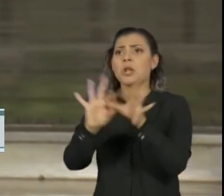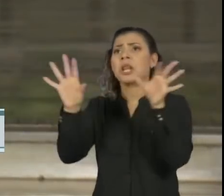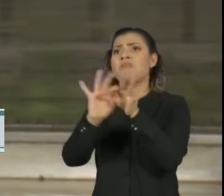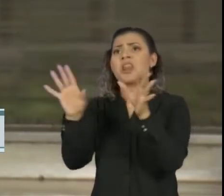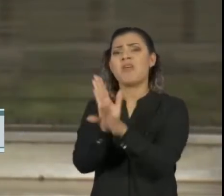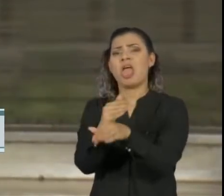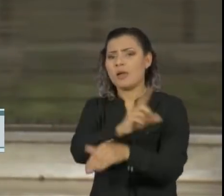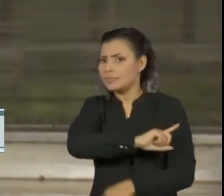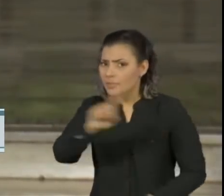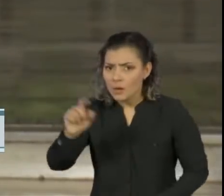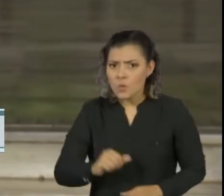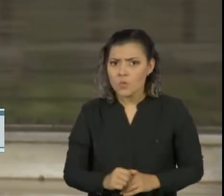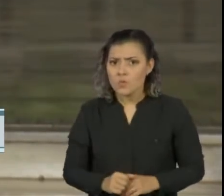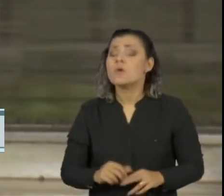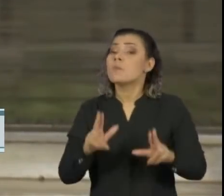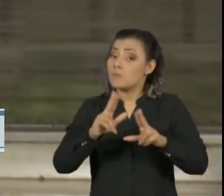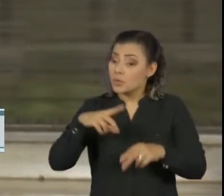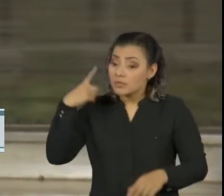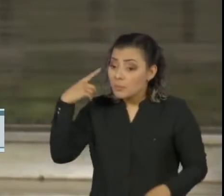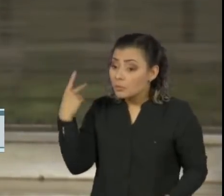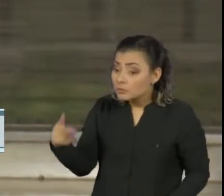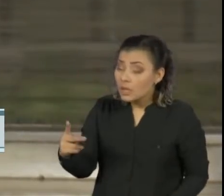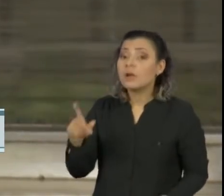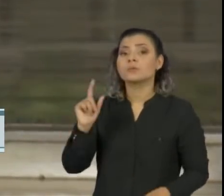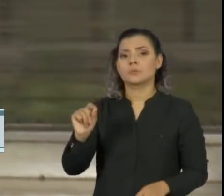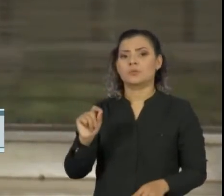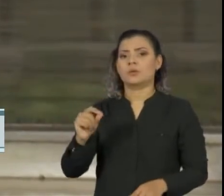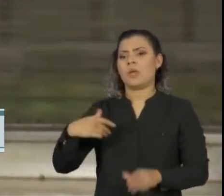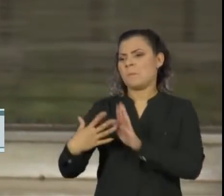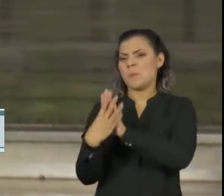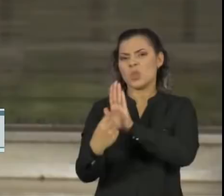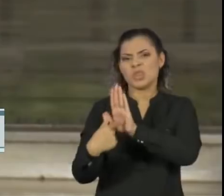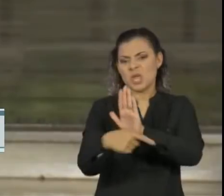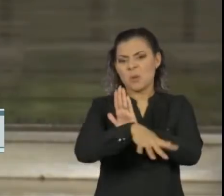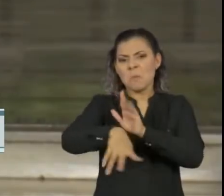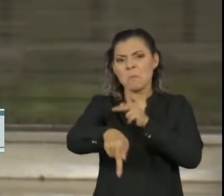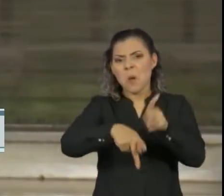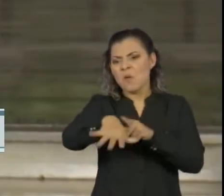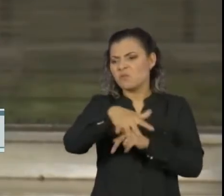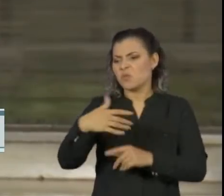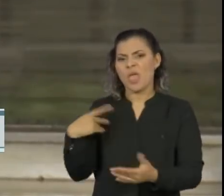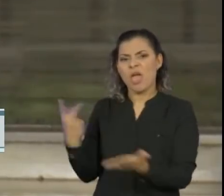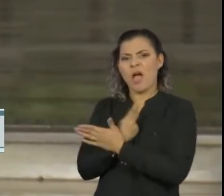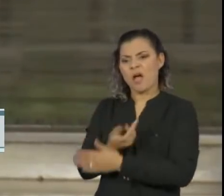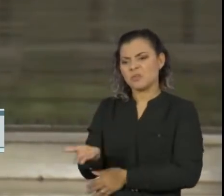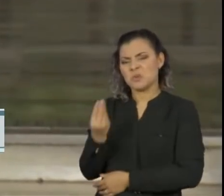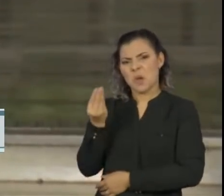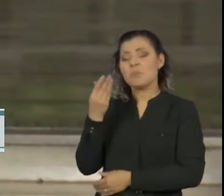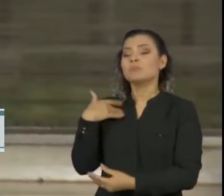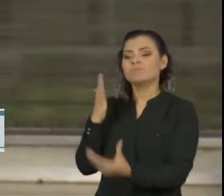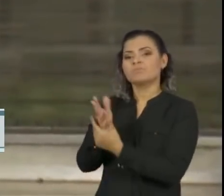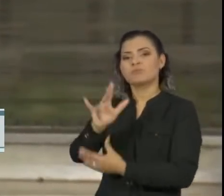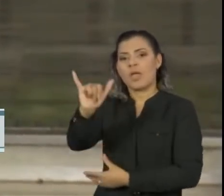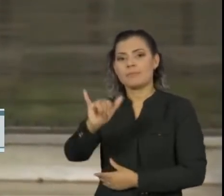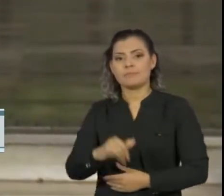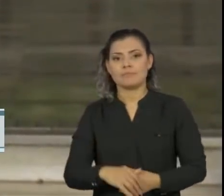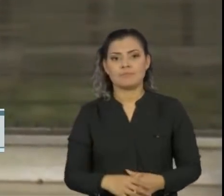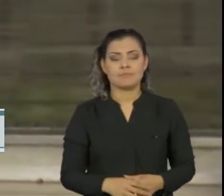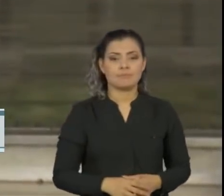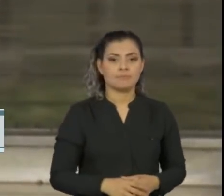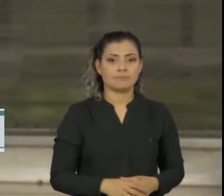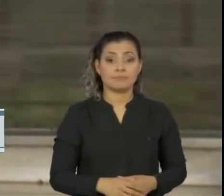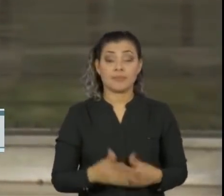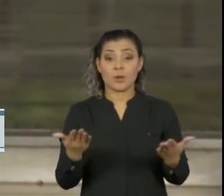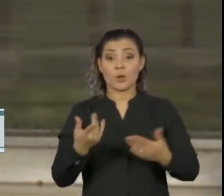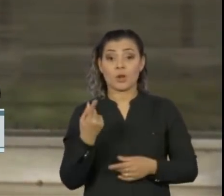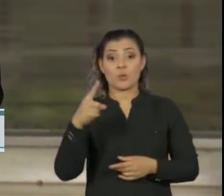respeitarem a lei. Deram estes deputados estaduais um péssimo exemplo à população e serão responsabilizados por isso. Vamos agora